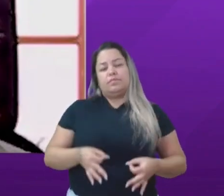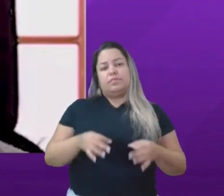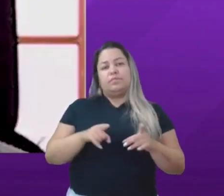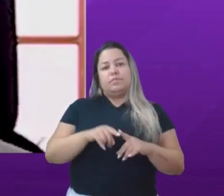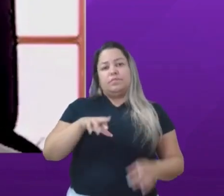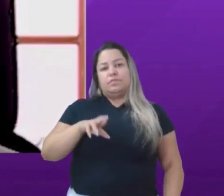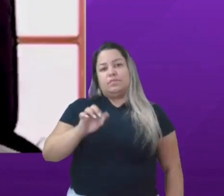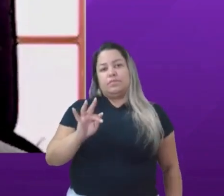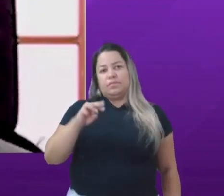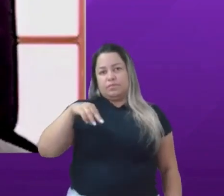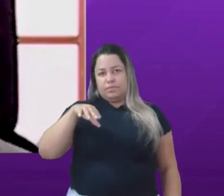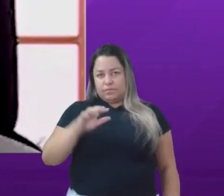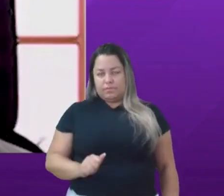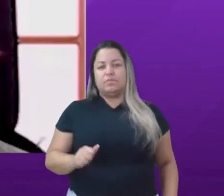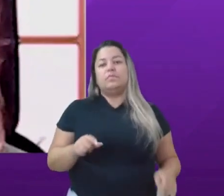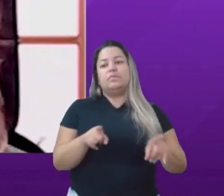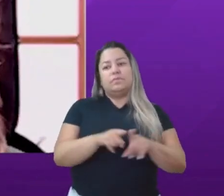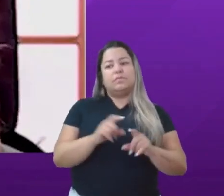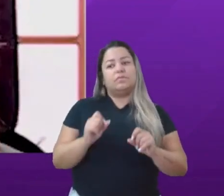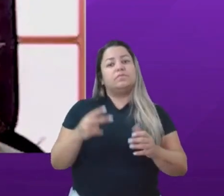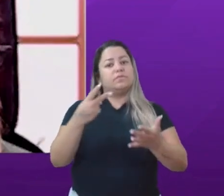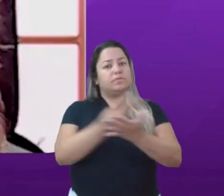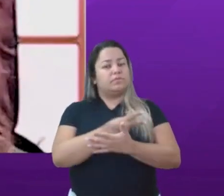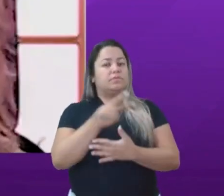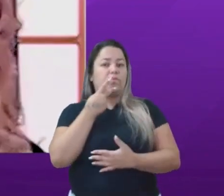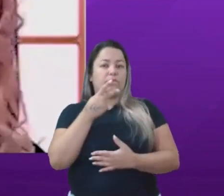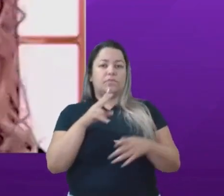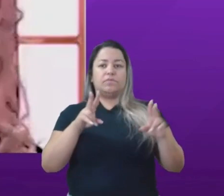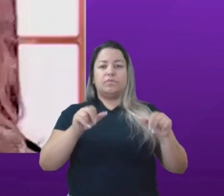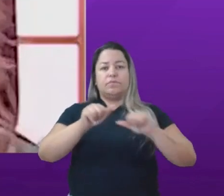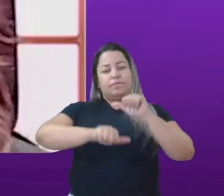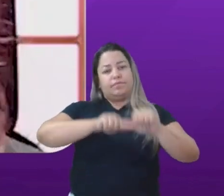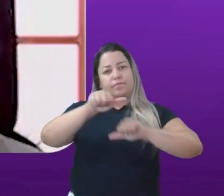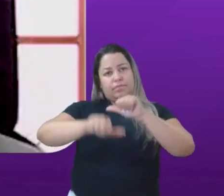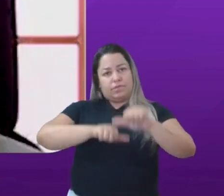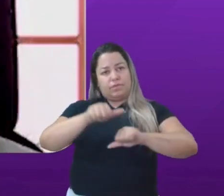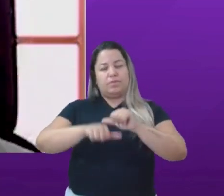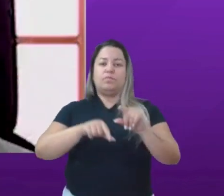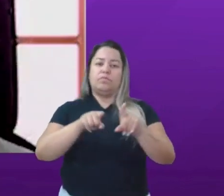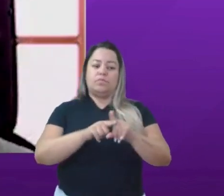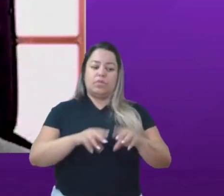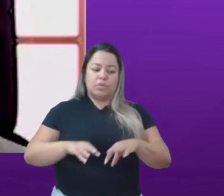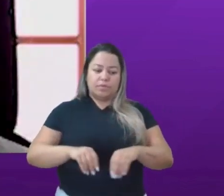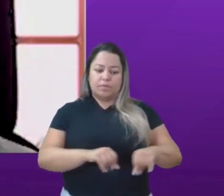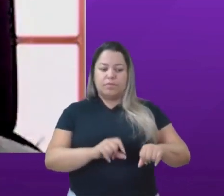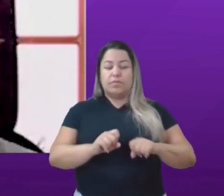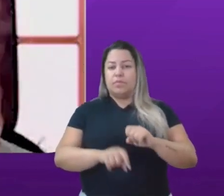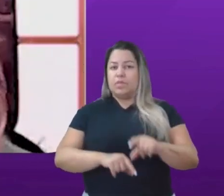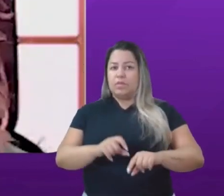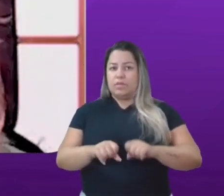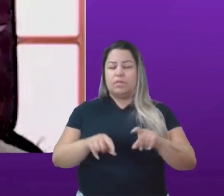e da agroecologia. Regenerar essas áreas degradadas, transformando-as em solos produtivos,